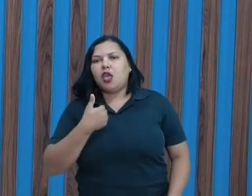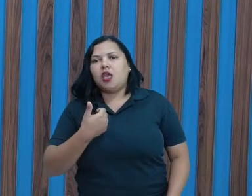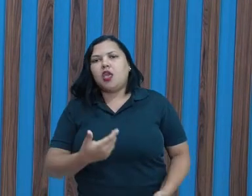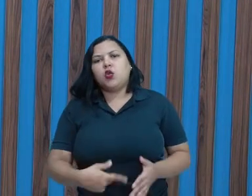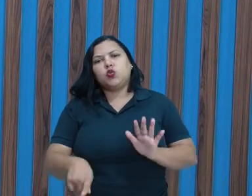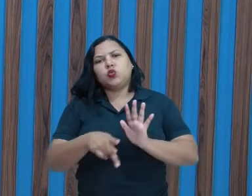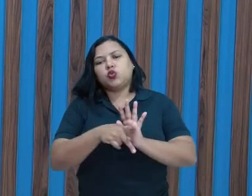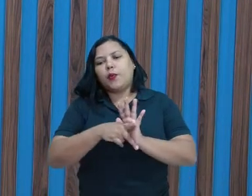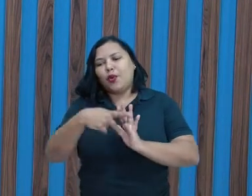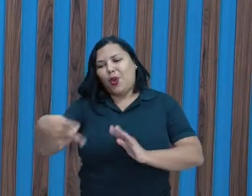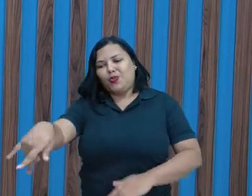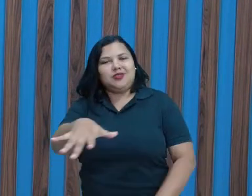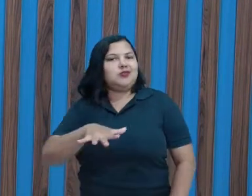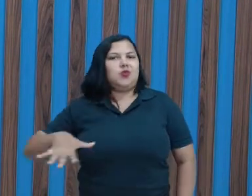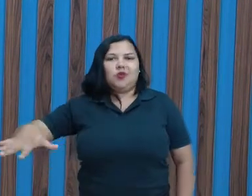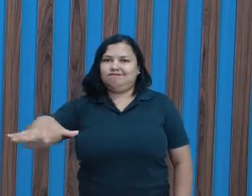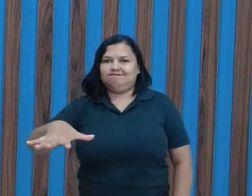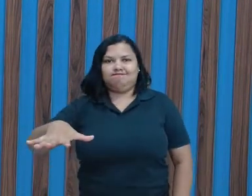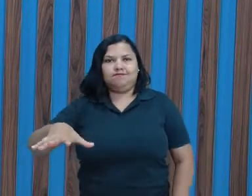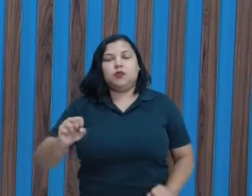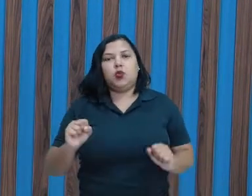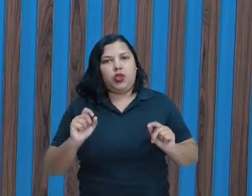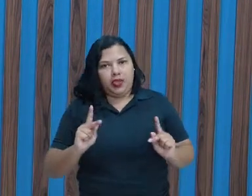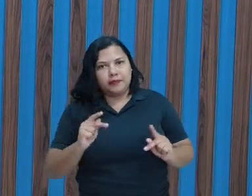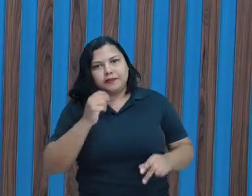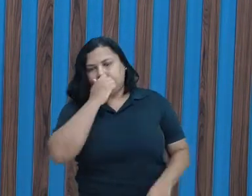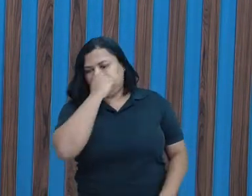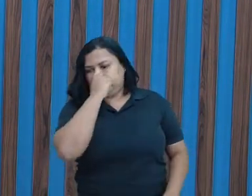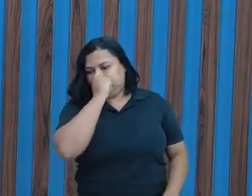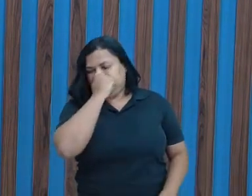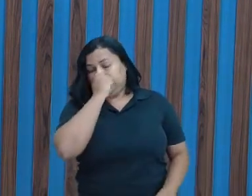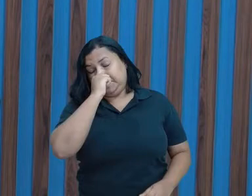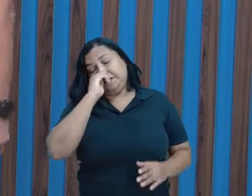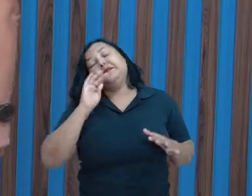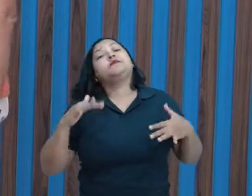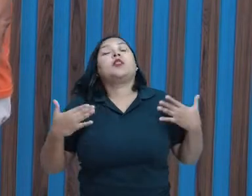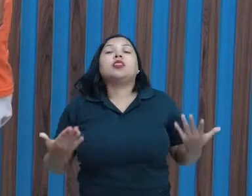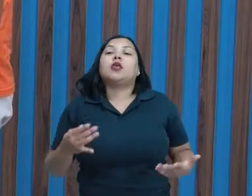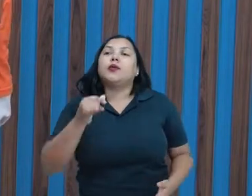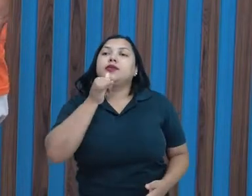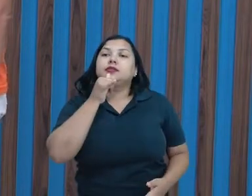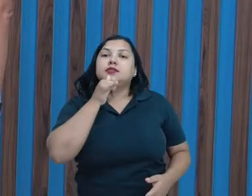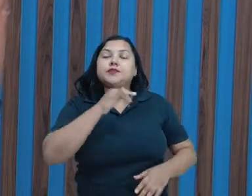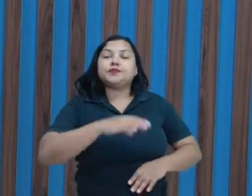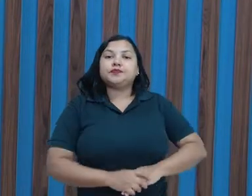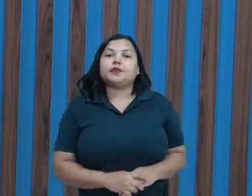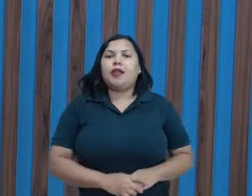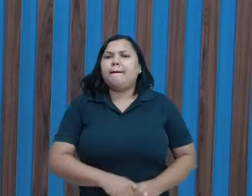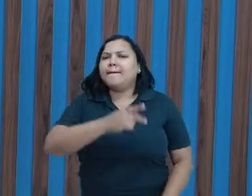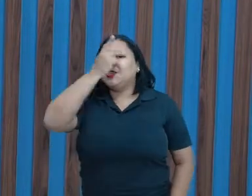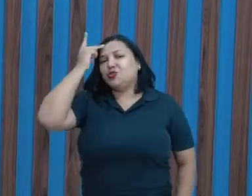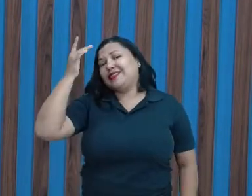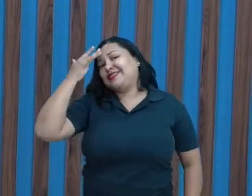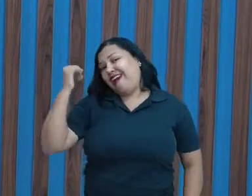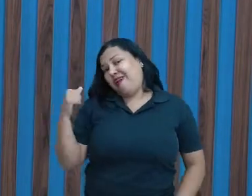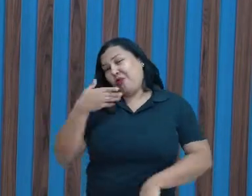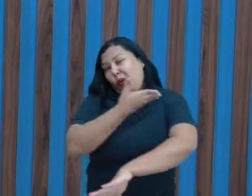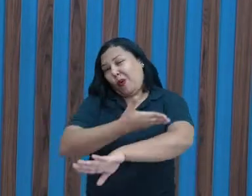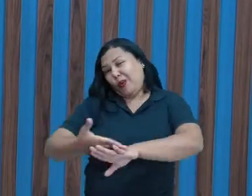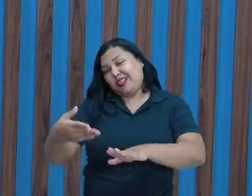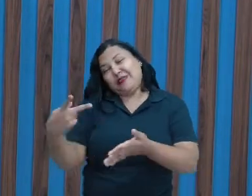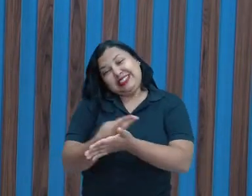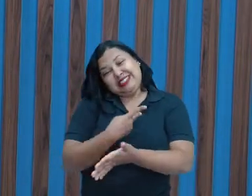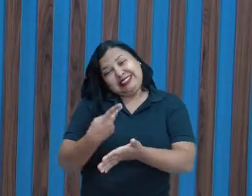no paraíso, né? Aqui no céu. Ou seja, de repente, o camarada sabe que não se comportou tão